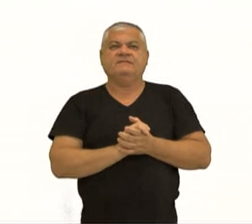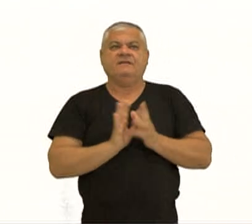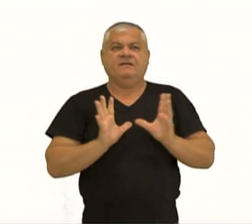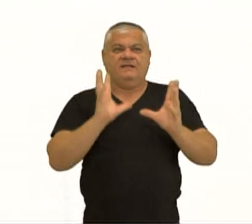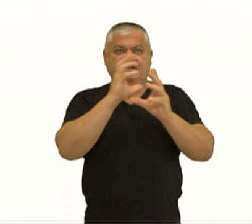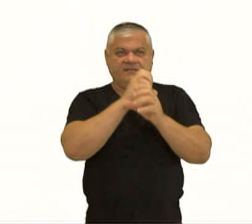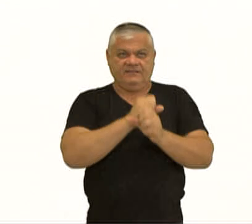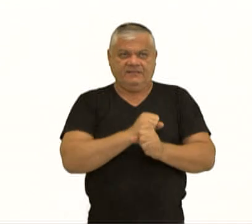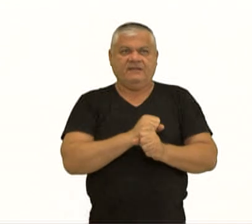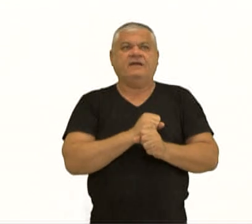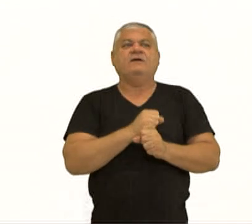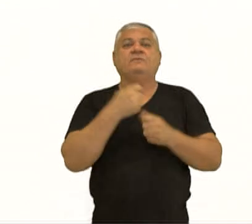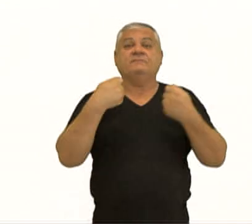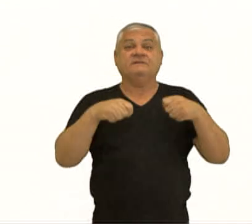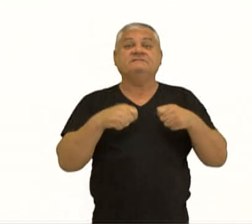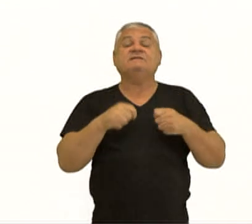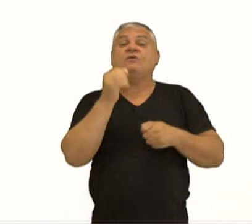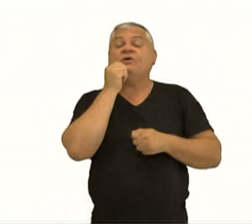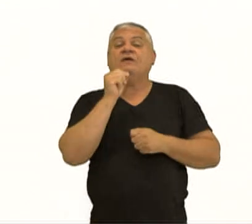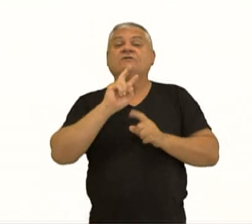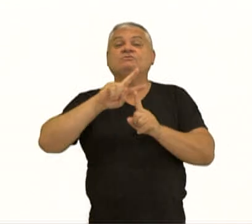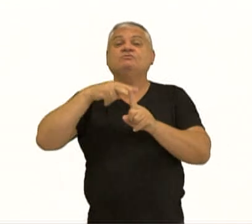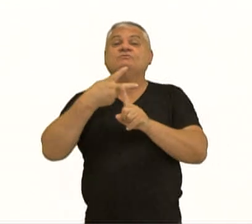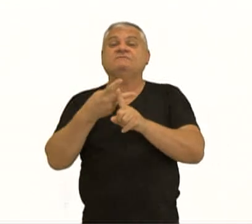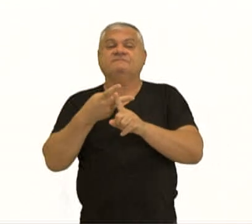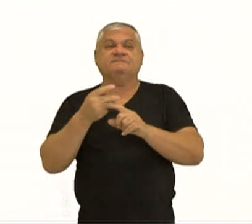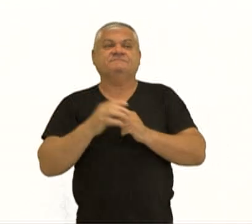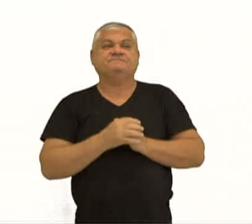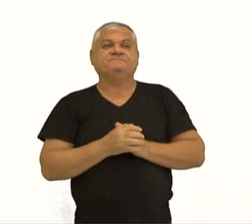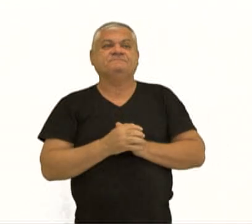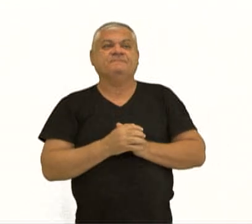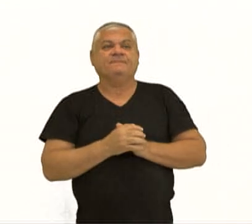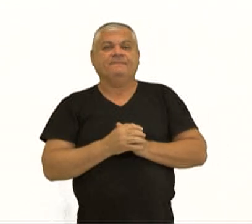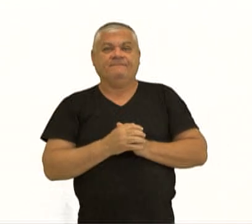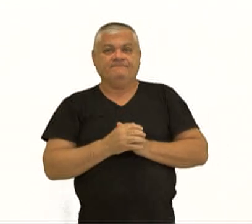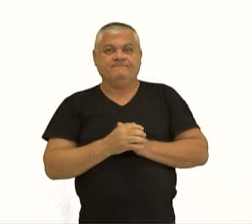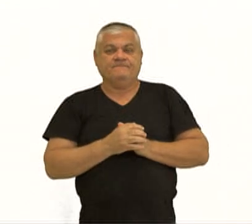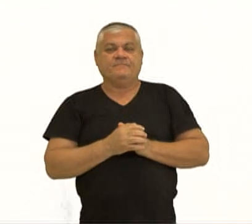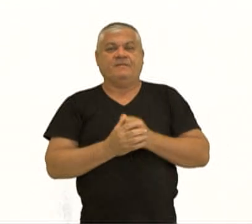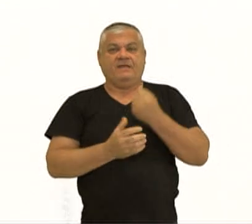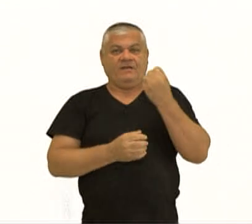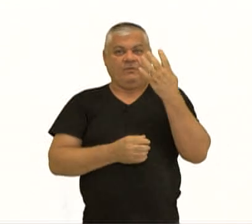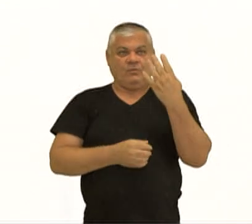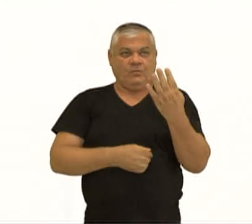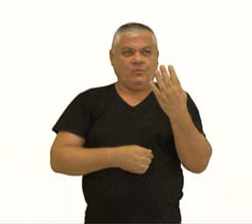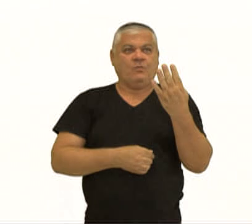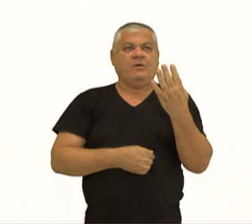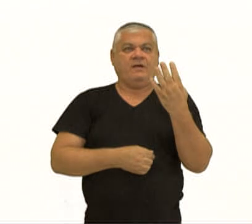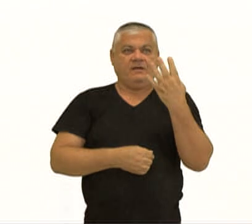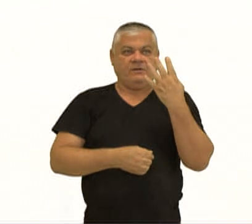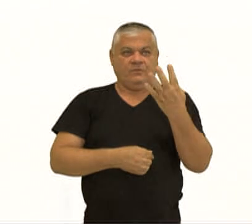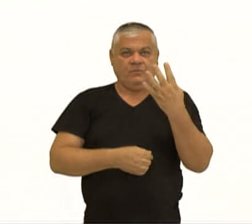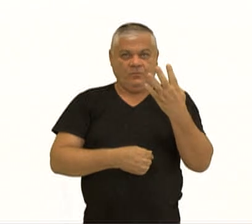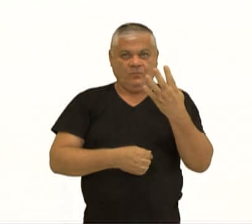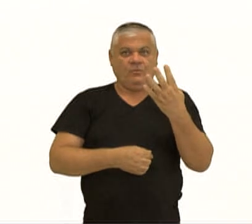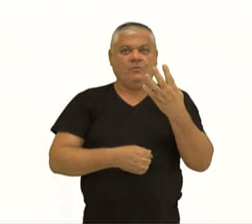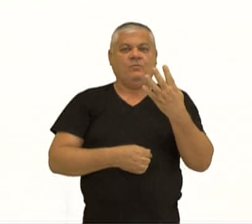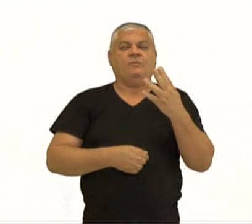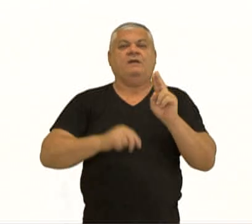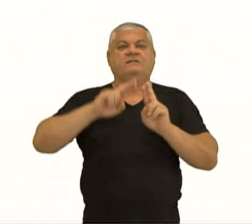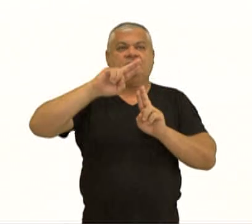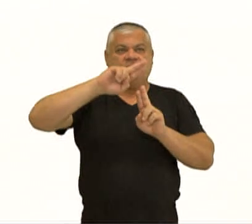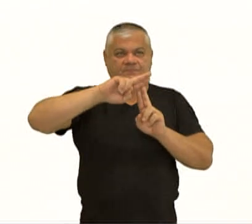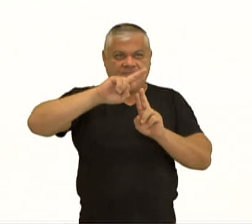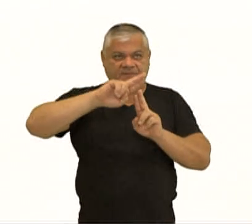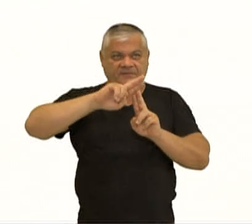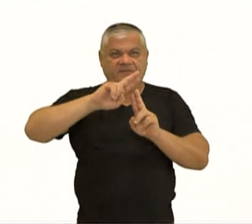lateral a gente já calculou. Precisamos calcular duas vezes a superfície da base. A área aqui também fizemos de uma maneira diferente, ó. A área lateral